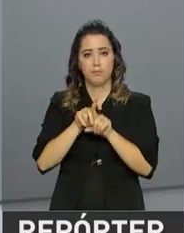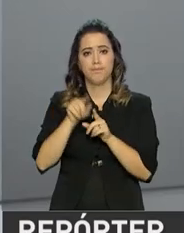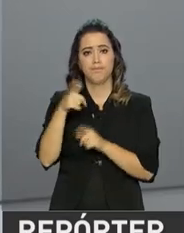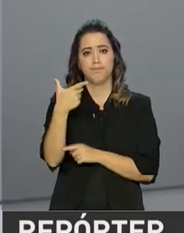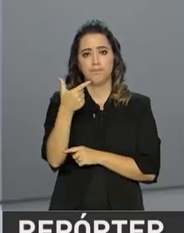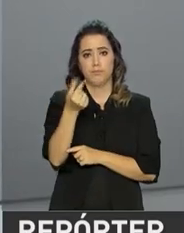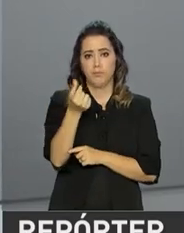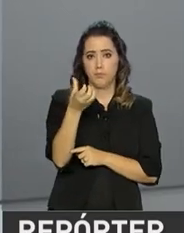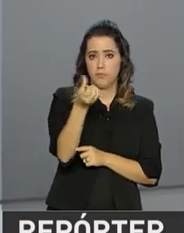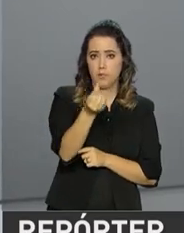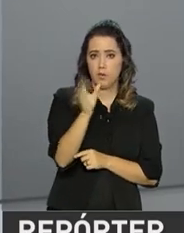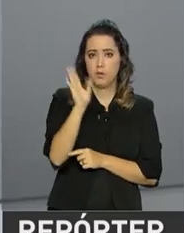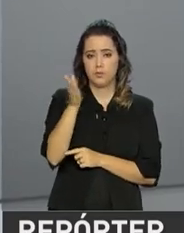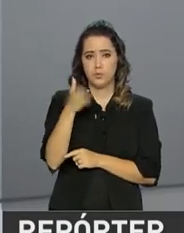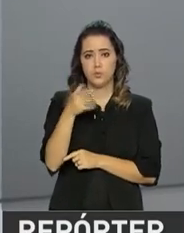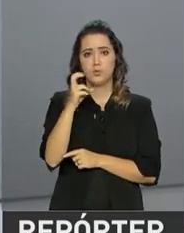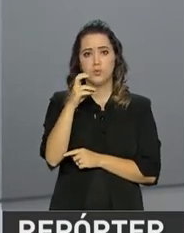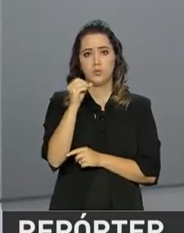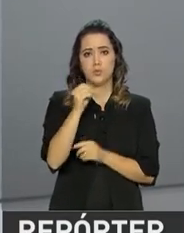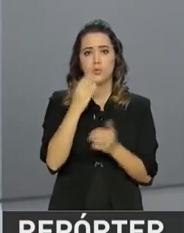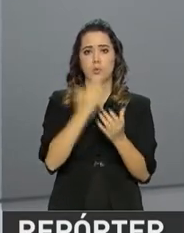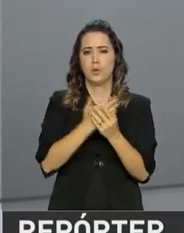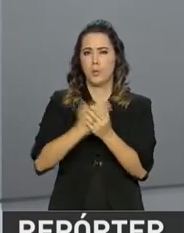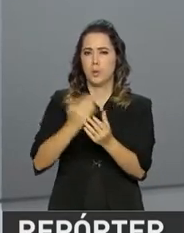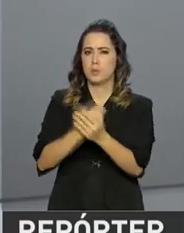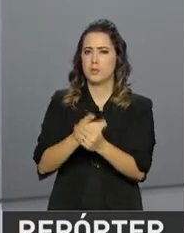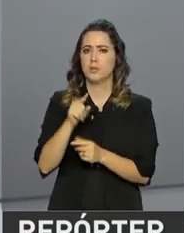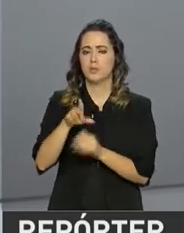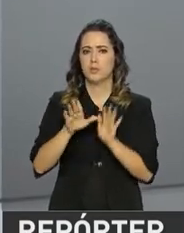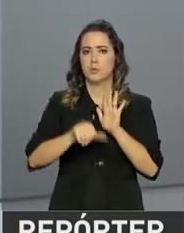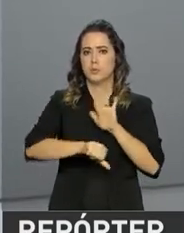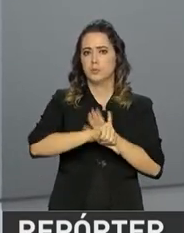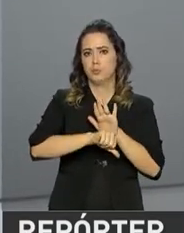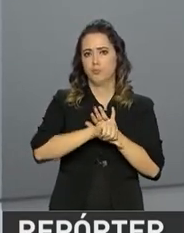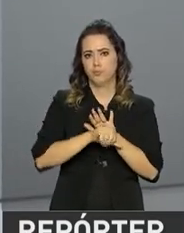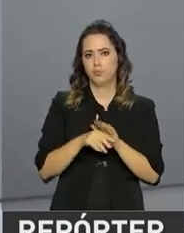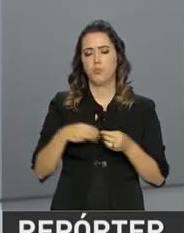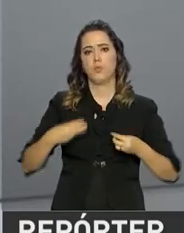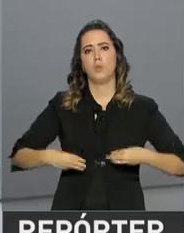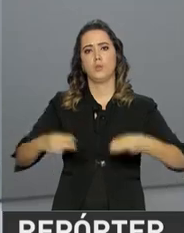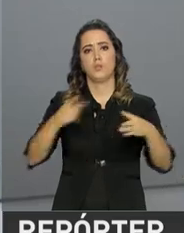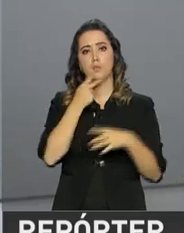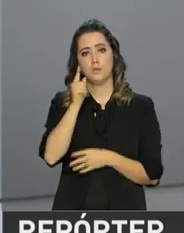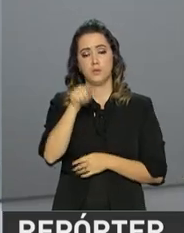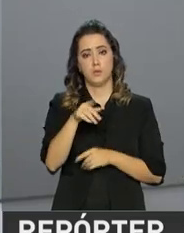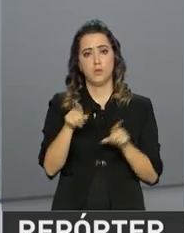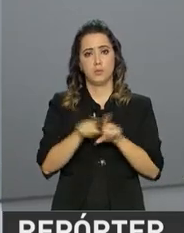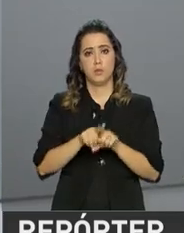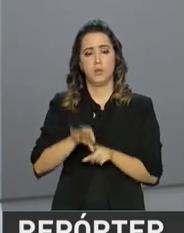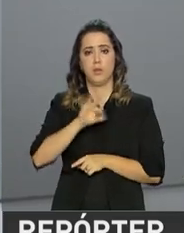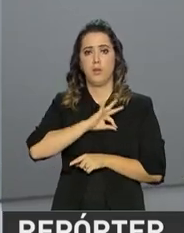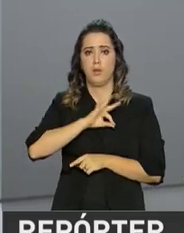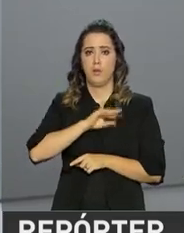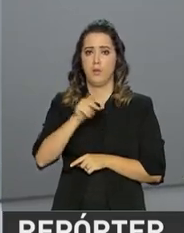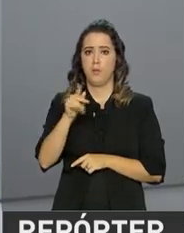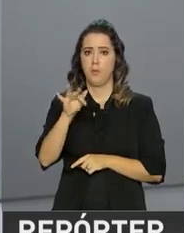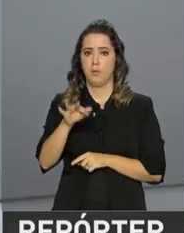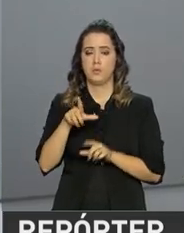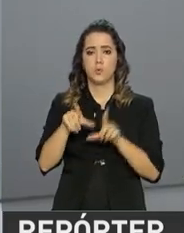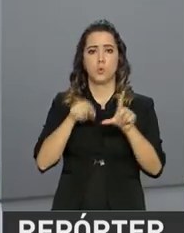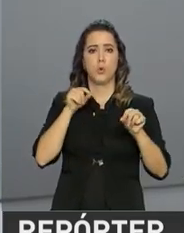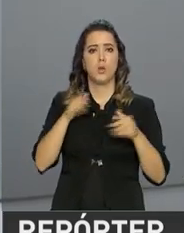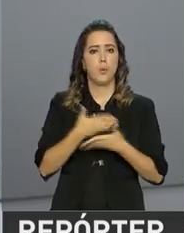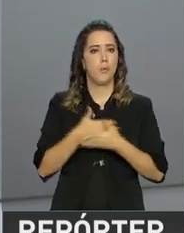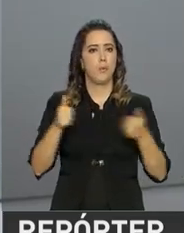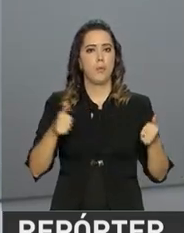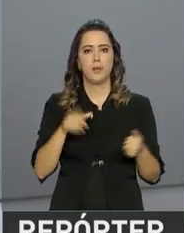já abriu mais de 50 inquéritos por conta desse crime. O ministro disse ainda que a Polícia Federal escolheu o melhor especialista em